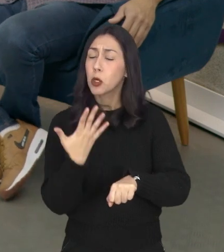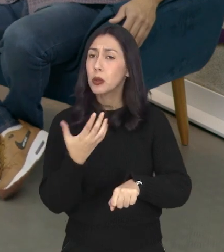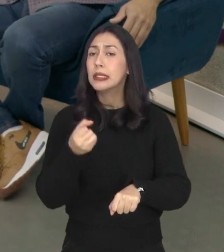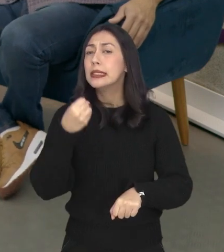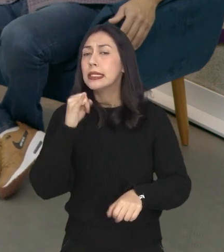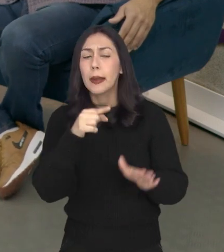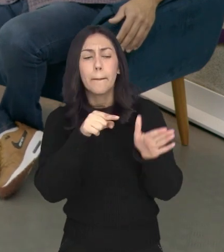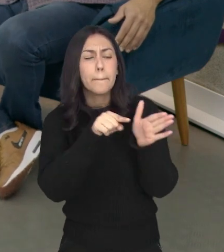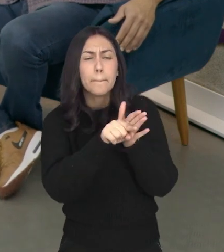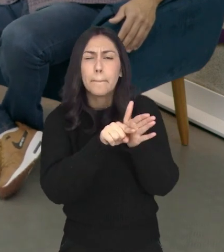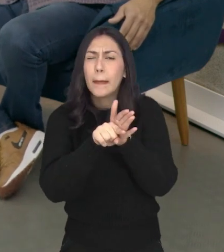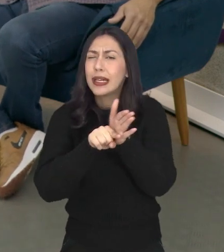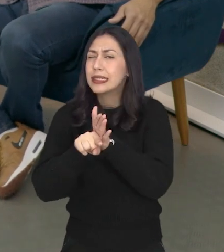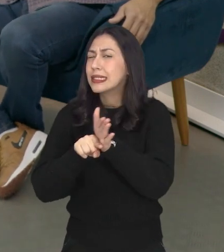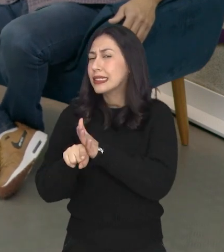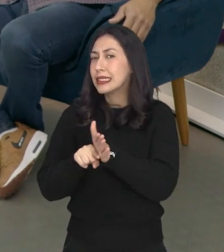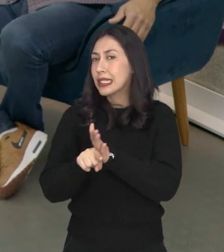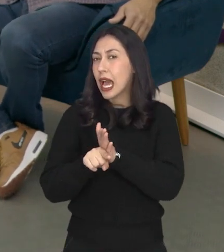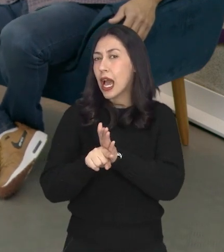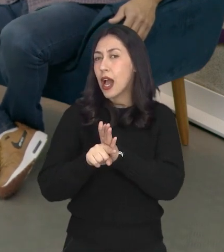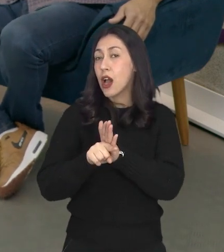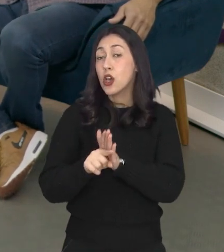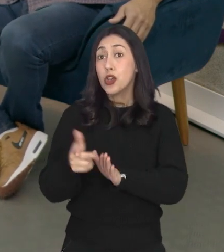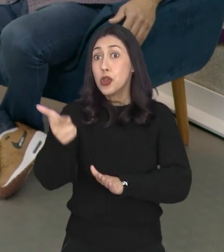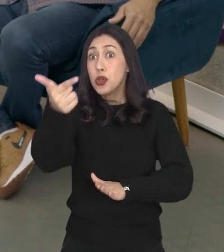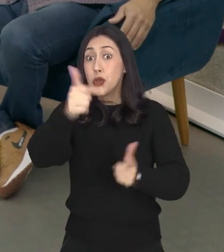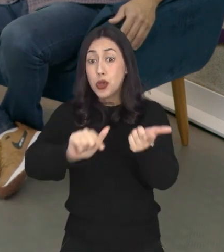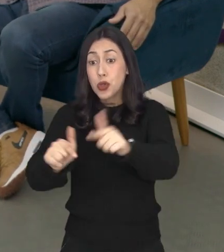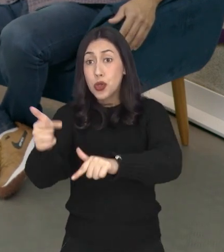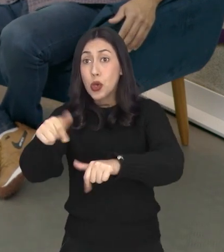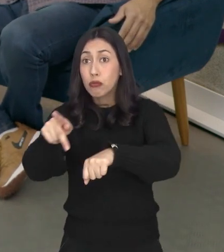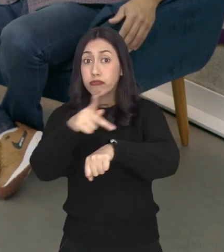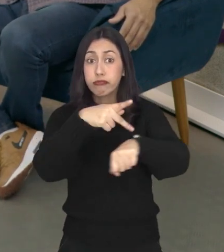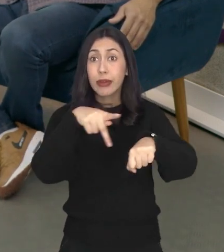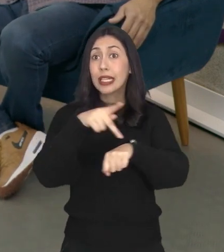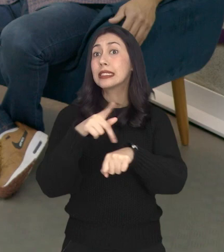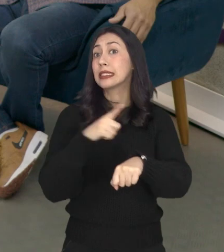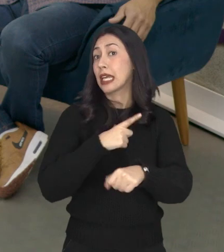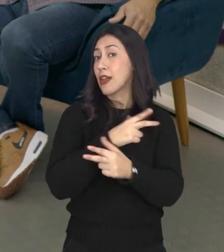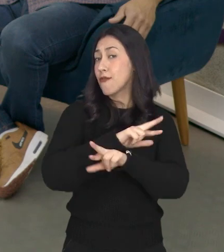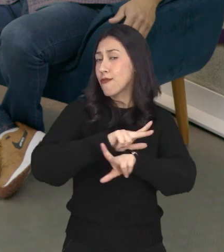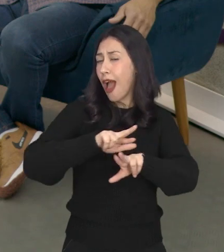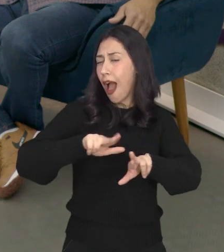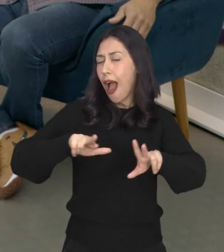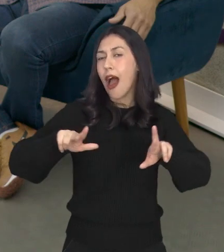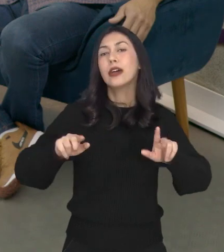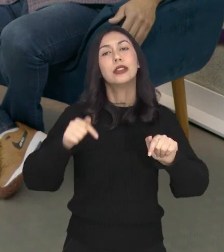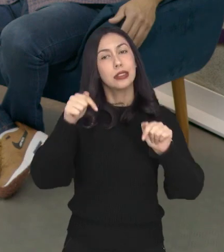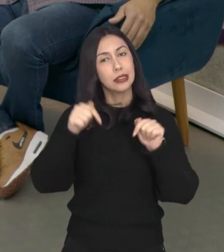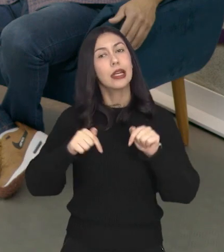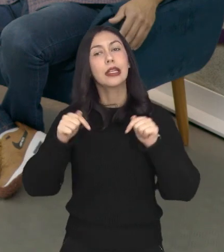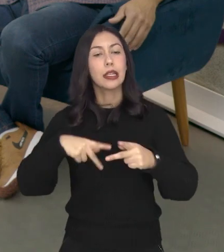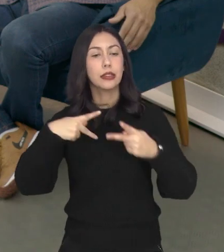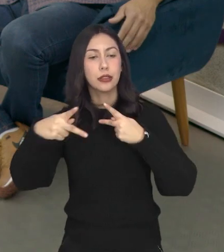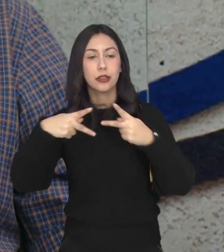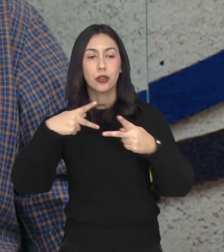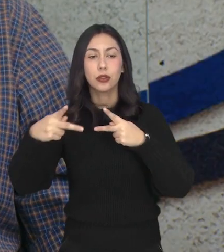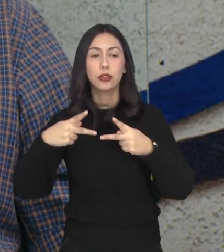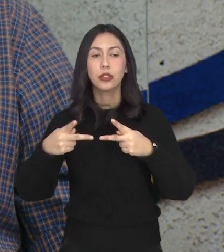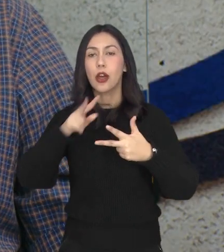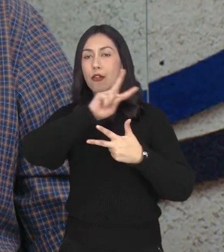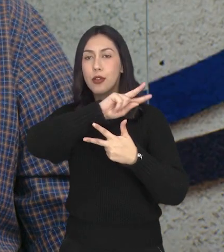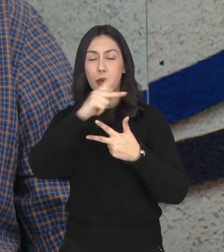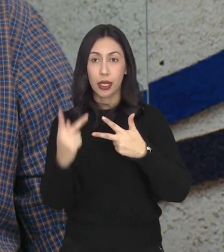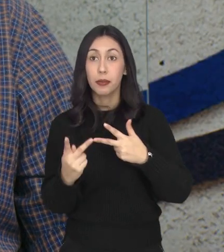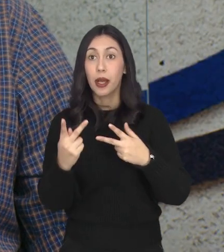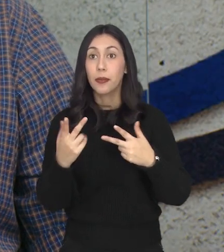gente for entrar hoje no Google aí, jogadores lá fora do país, tem muito jogador de São José, do Vale do Paraíba, mas é